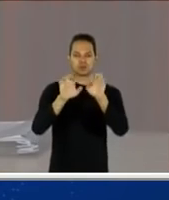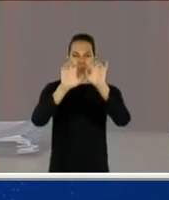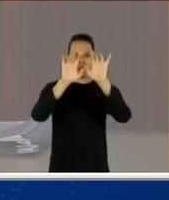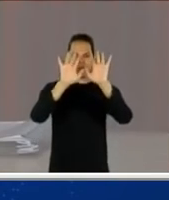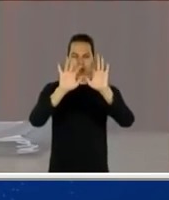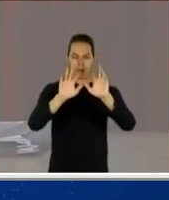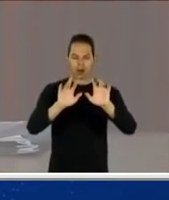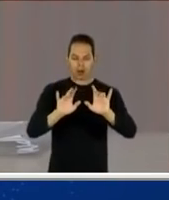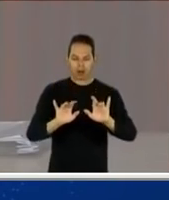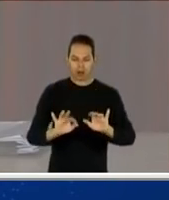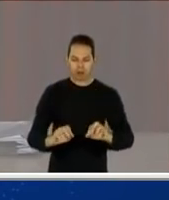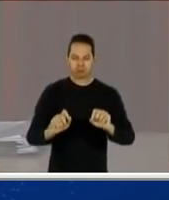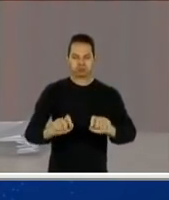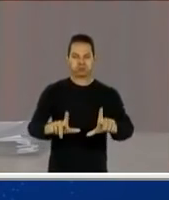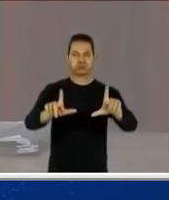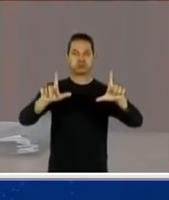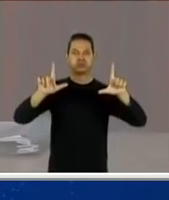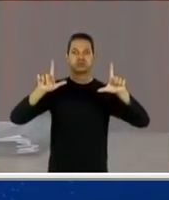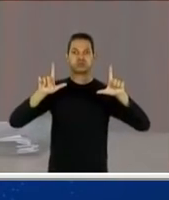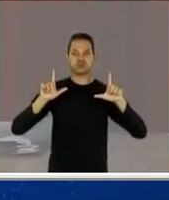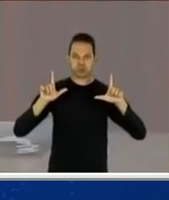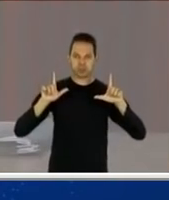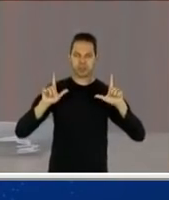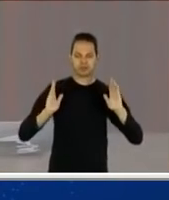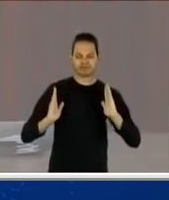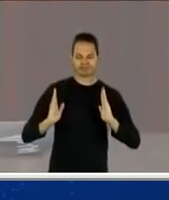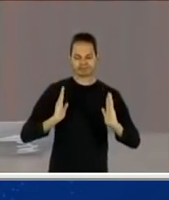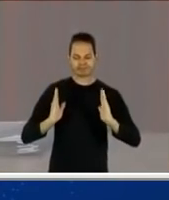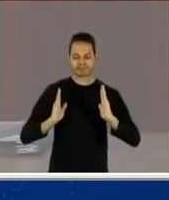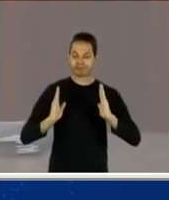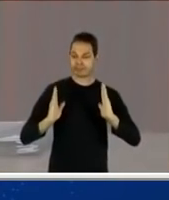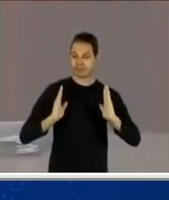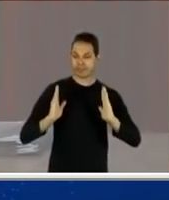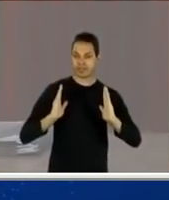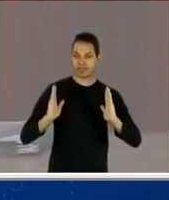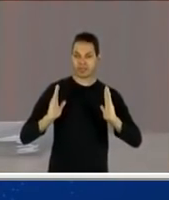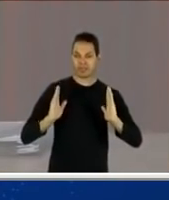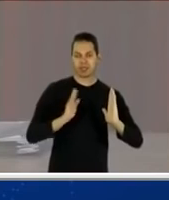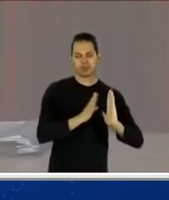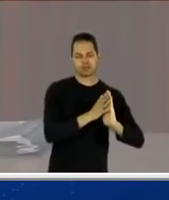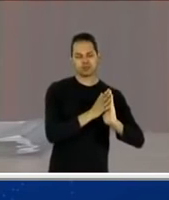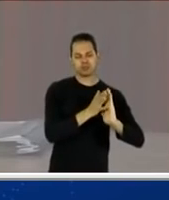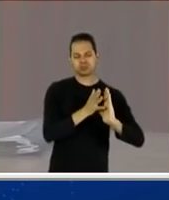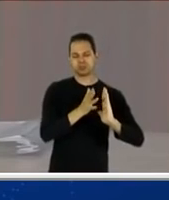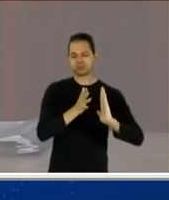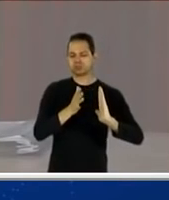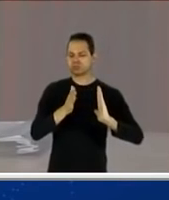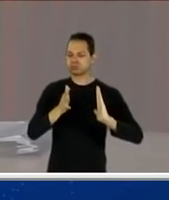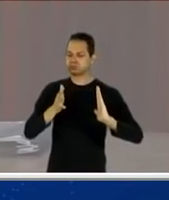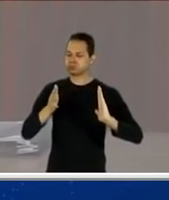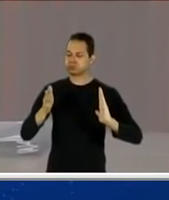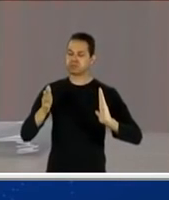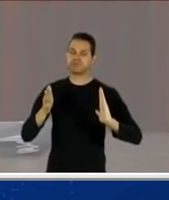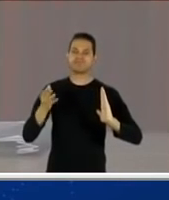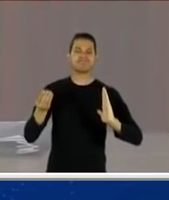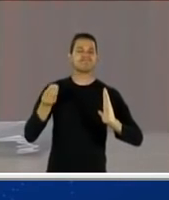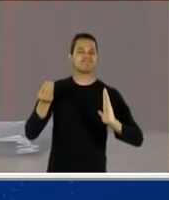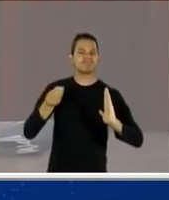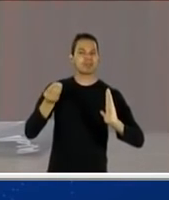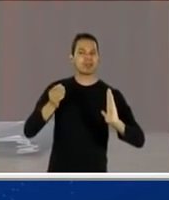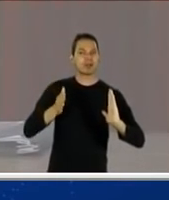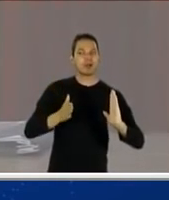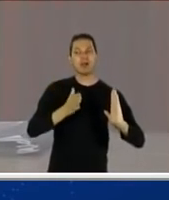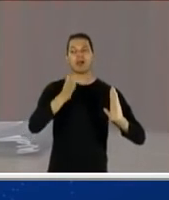hoje até uma uma uma dúvida no ar o que estava acontecendo e depois de algum tempo